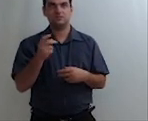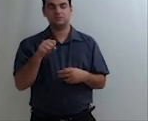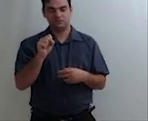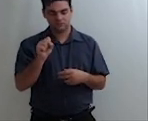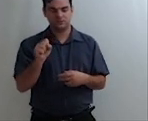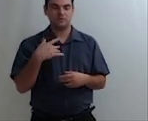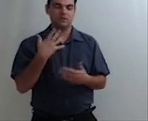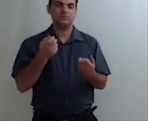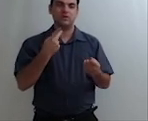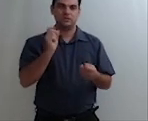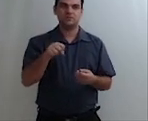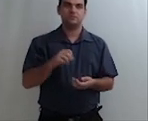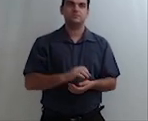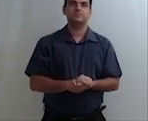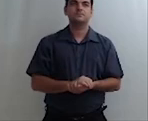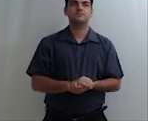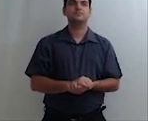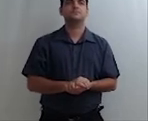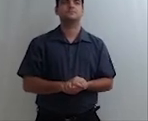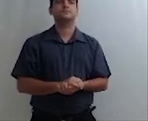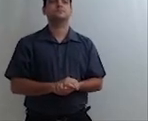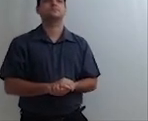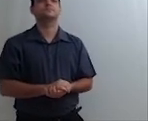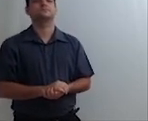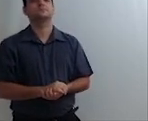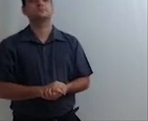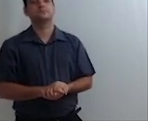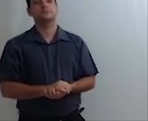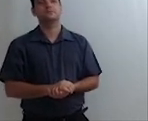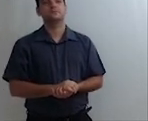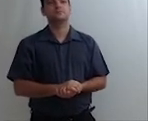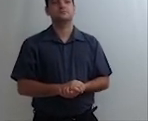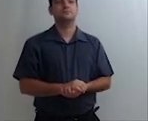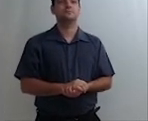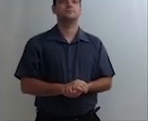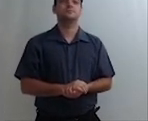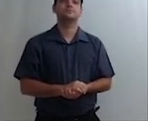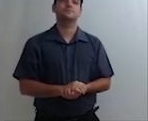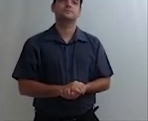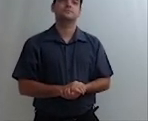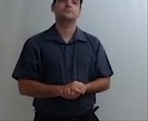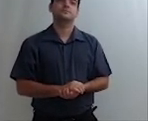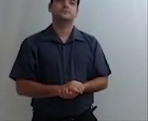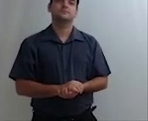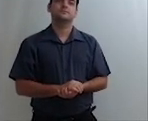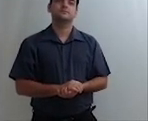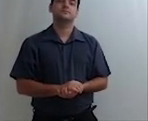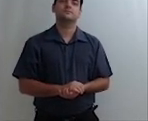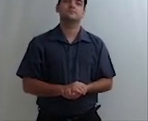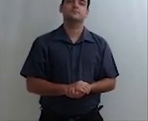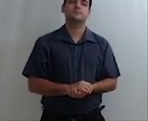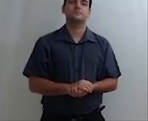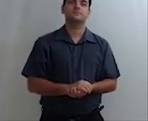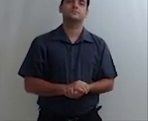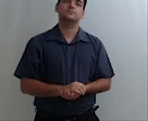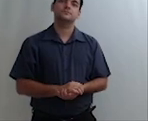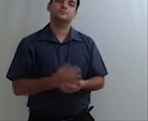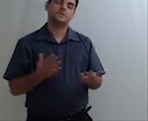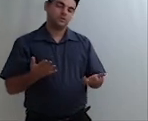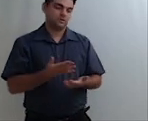presidente vência tem a palavra senhor presidente senhora ministra relatora Senor